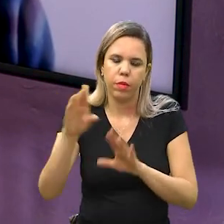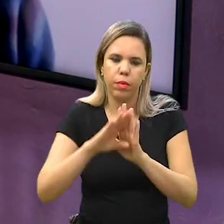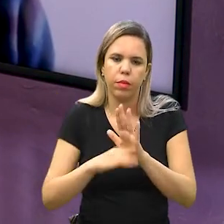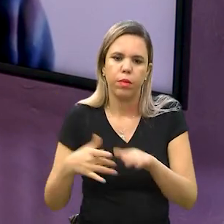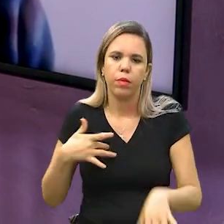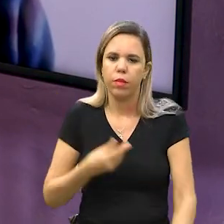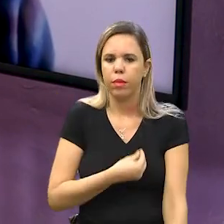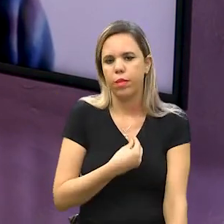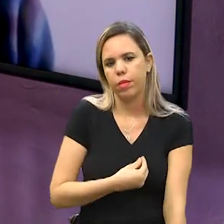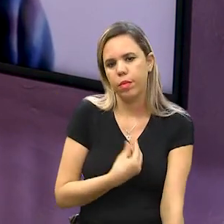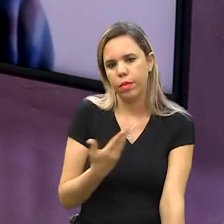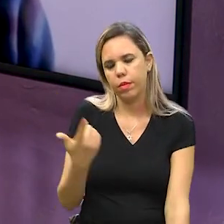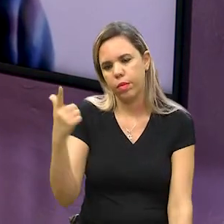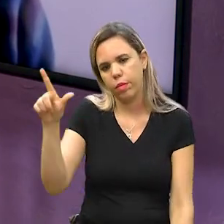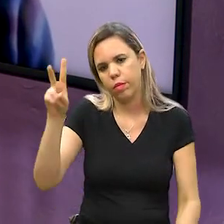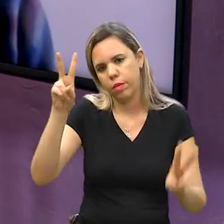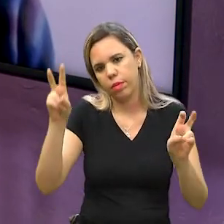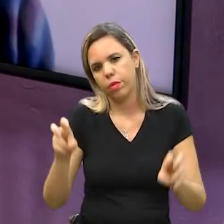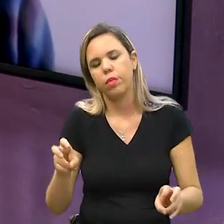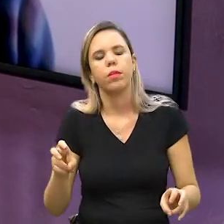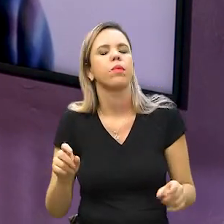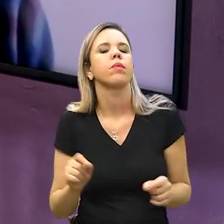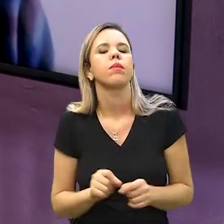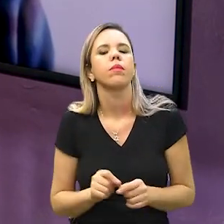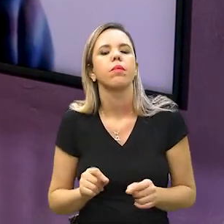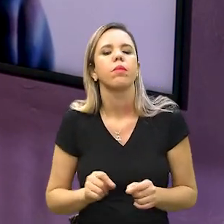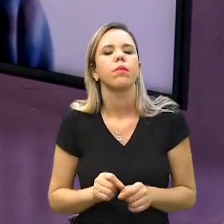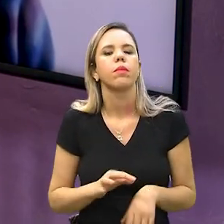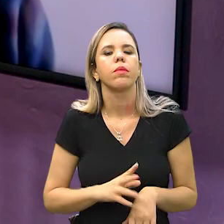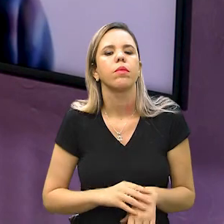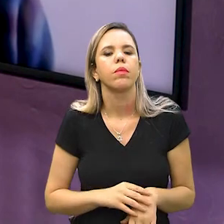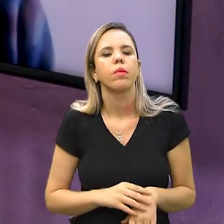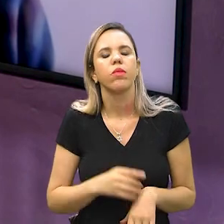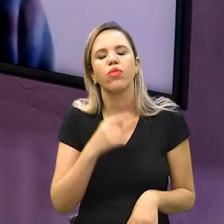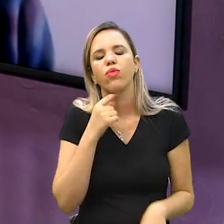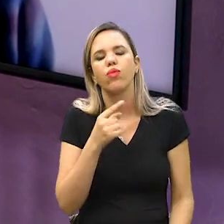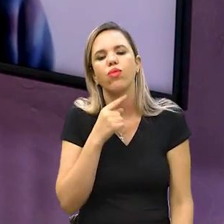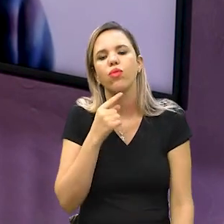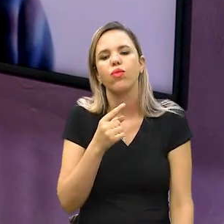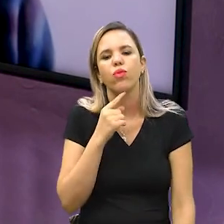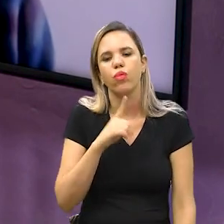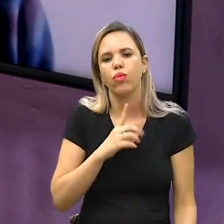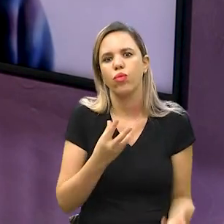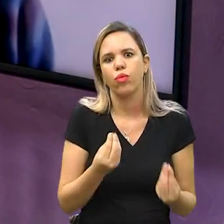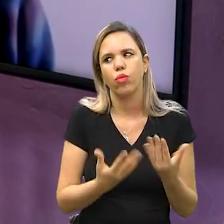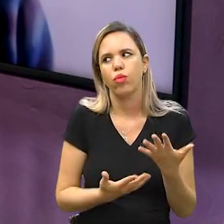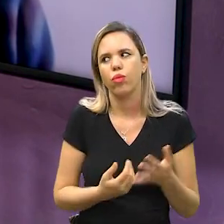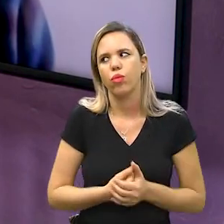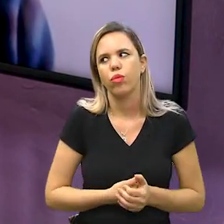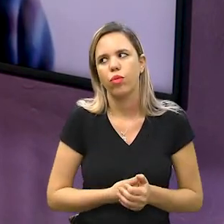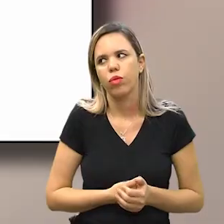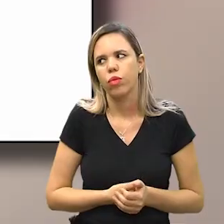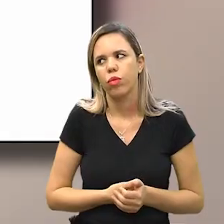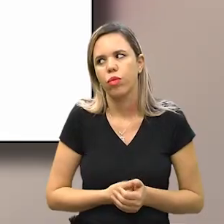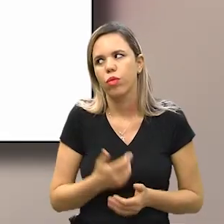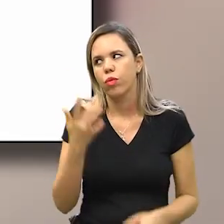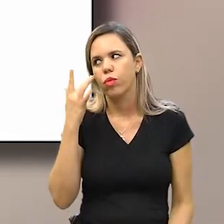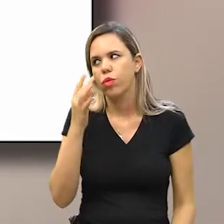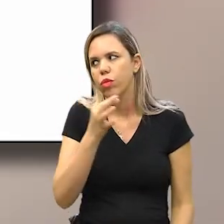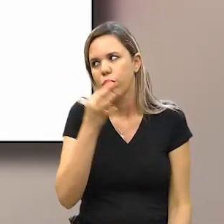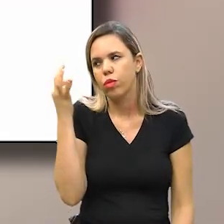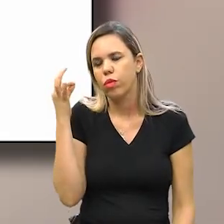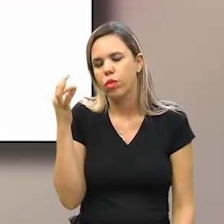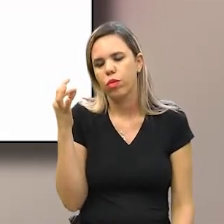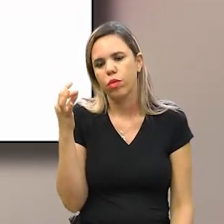participar de um outro Saúde à Vida, com outro tema, porque doença, dúvida, tem de monte, né? Eu